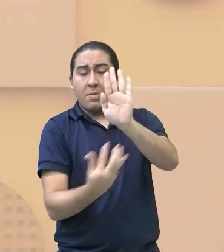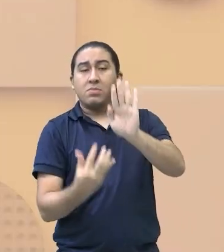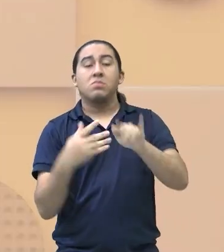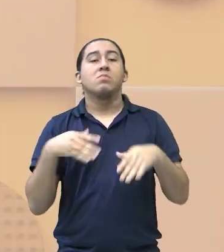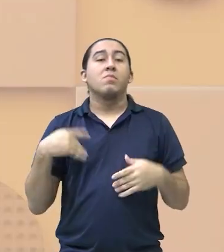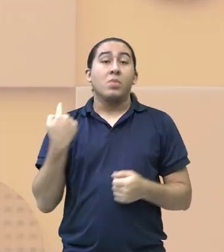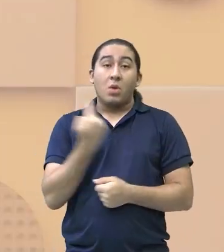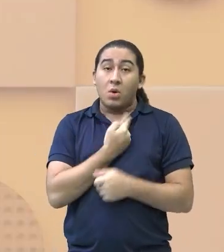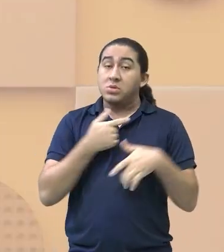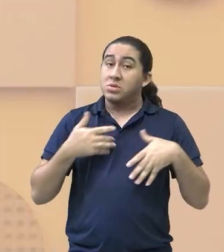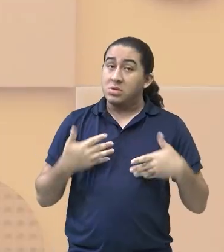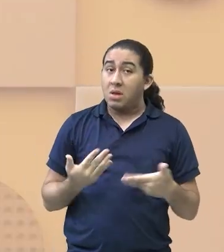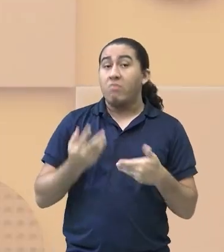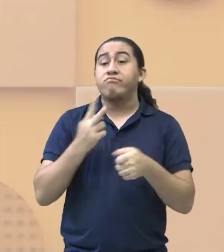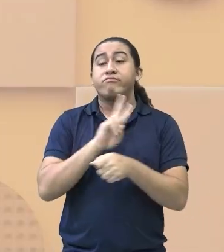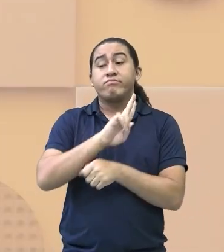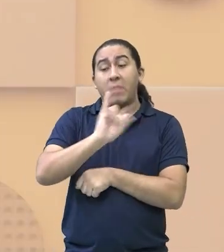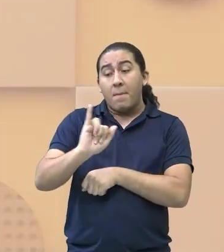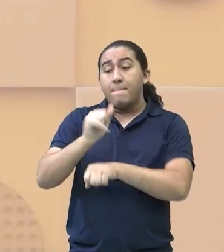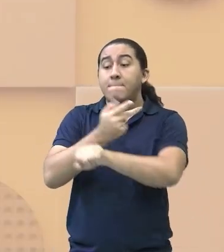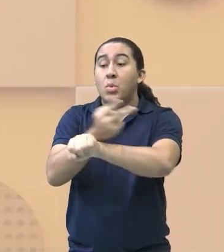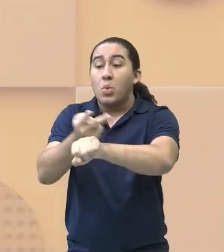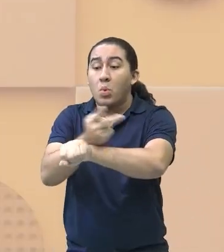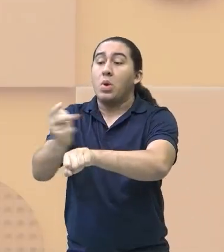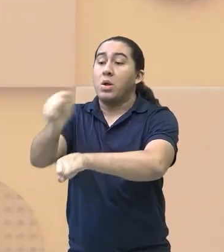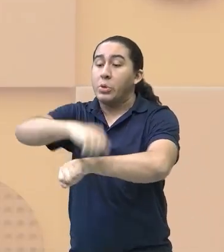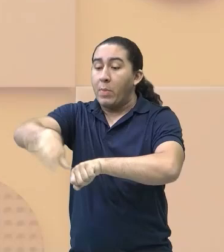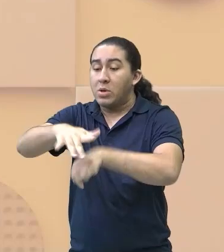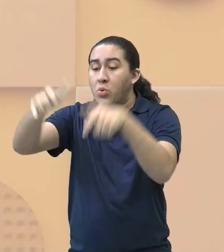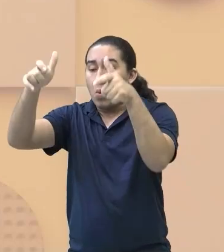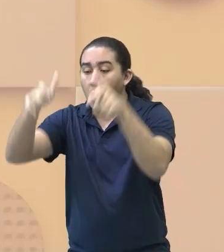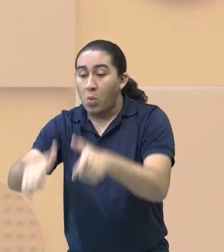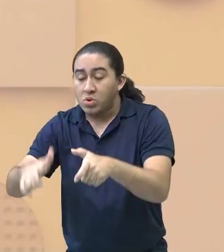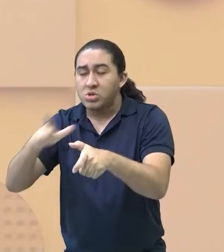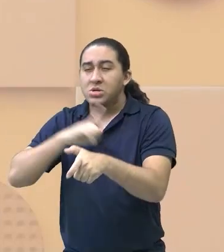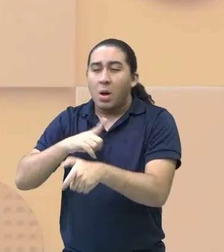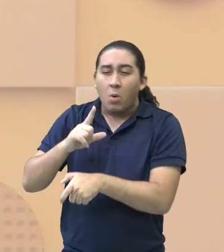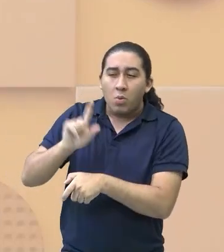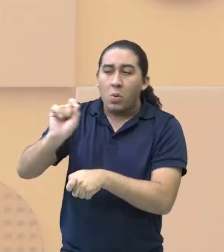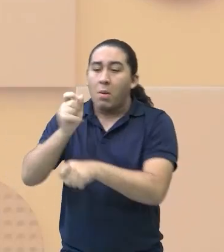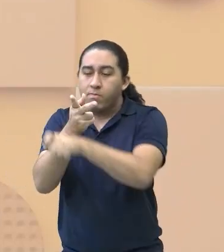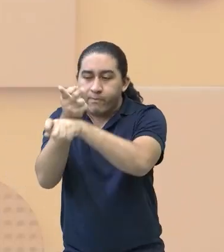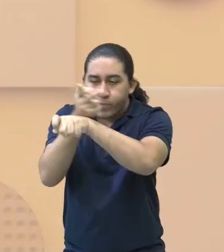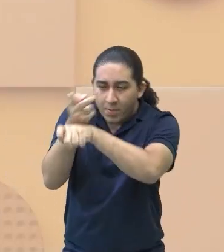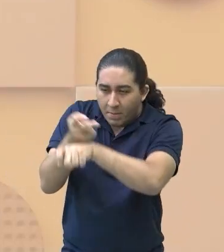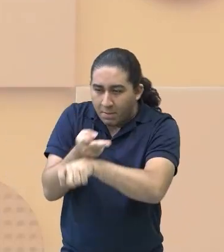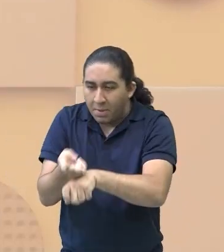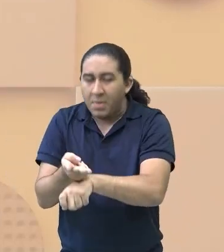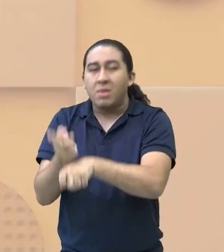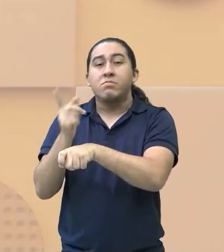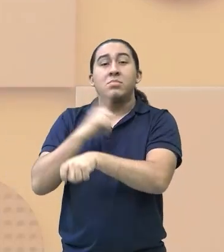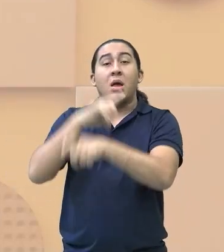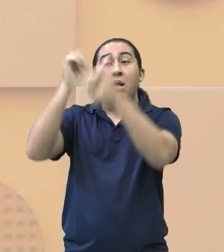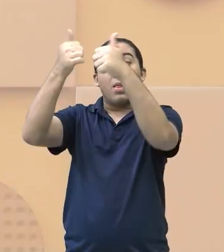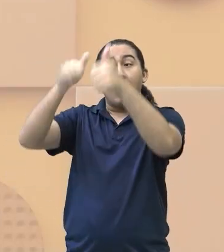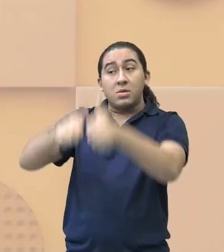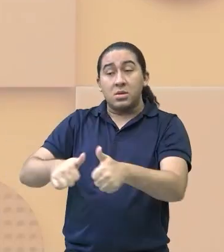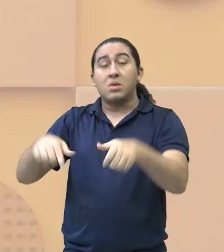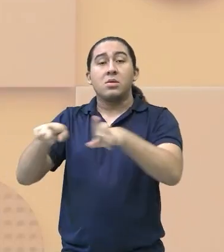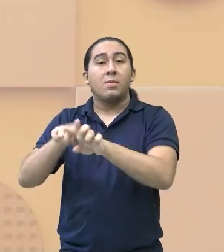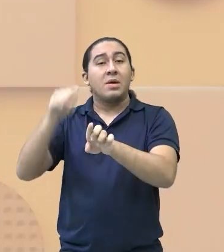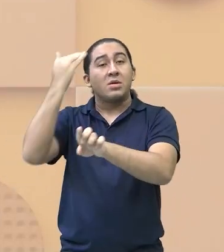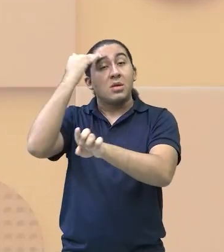buscar, então, não é mesmo, esses sítios arqueológicos e vamos, então, aí desvendar esse passado e ver quais eram